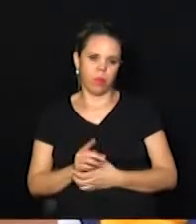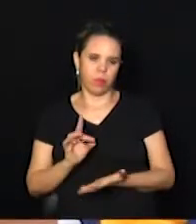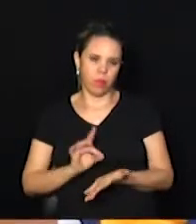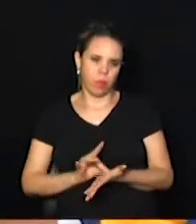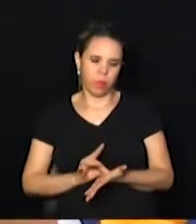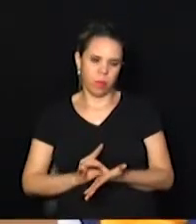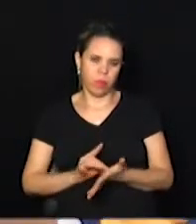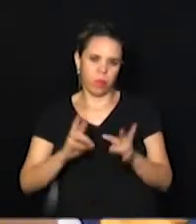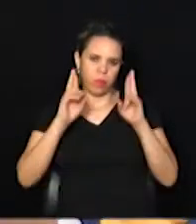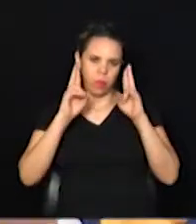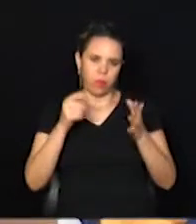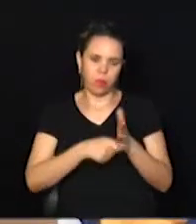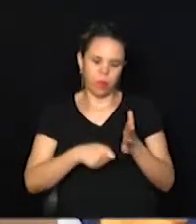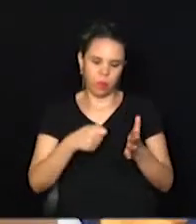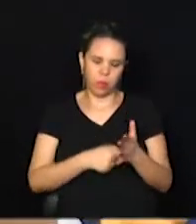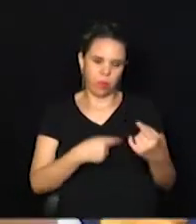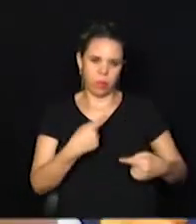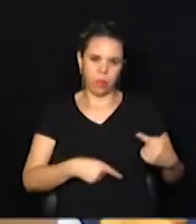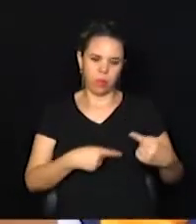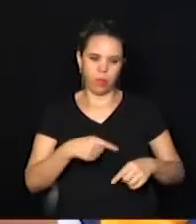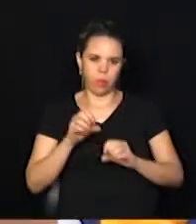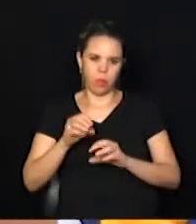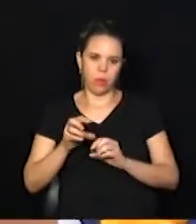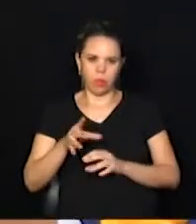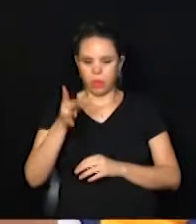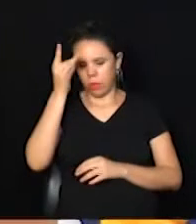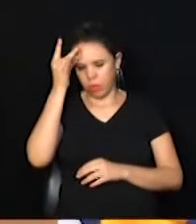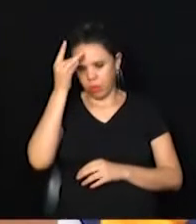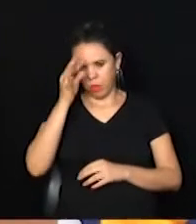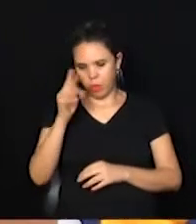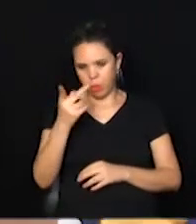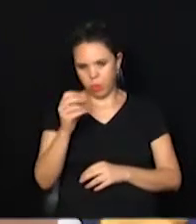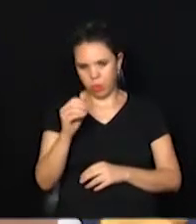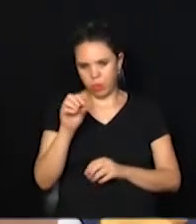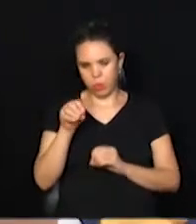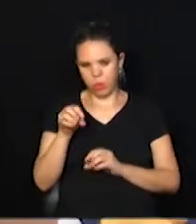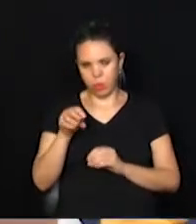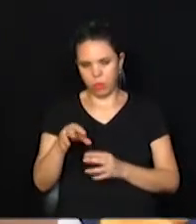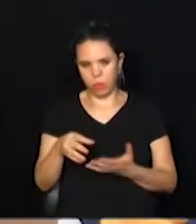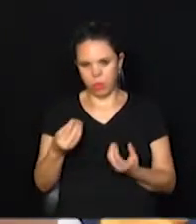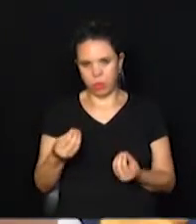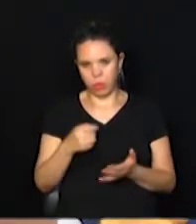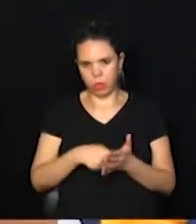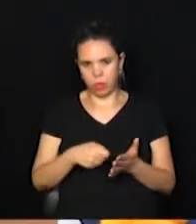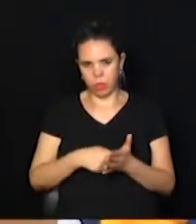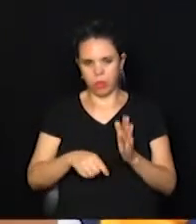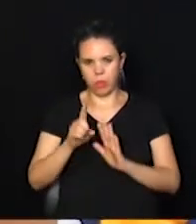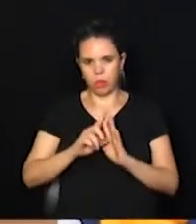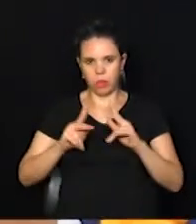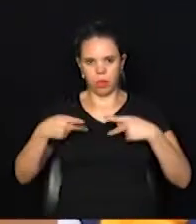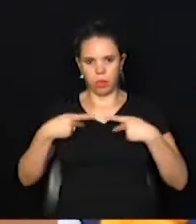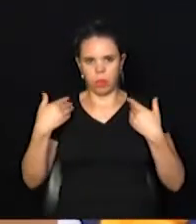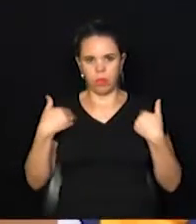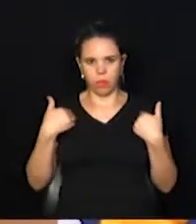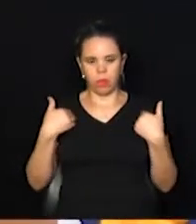essa dignidade política é o maior ensinamento que o companheiro Toninho nos deixou. E como militante de direitos humanos, no